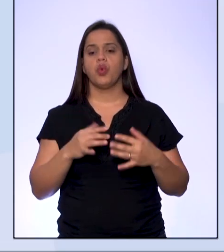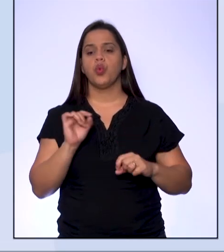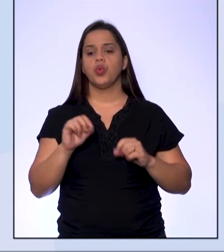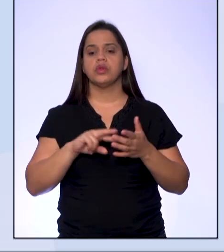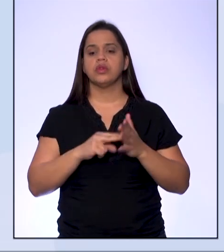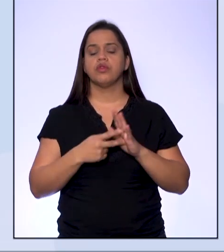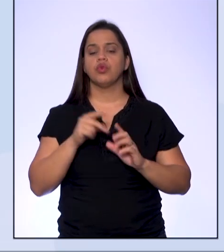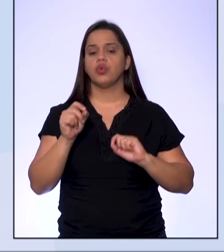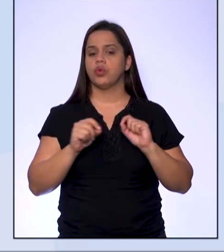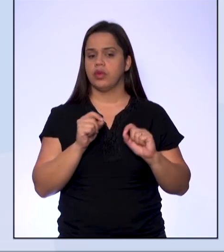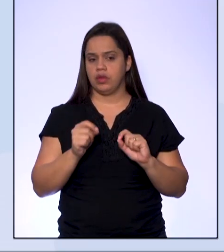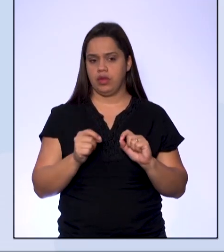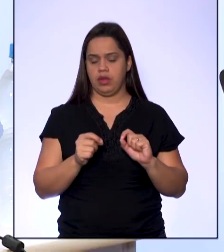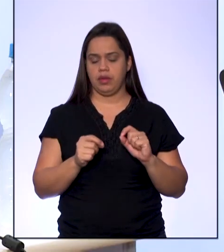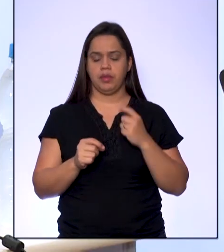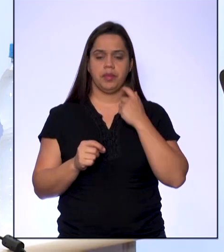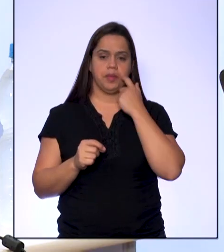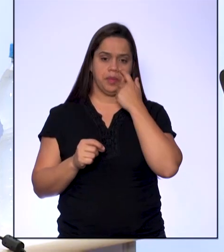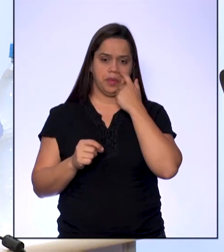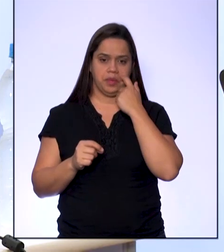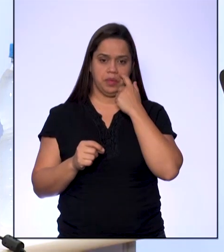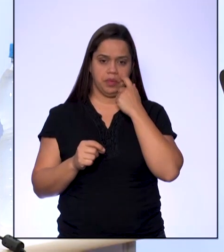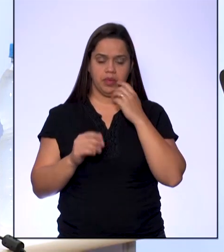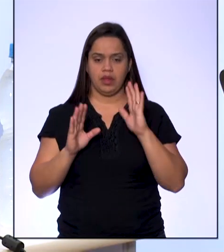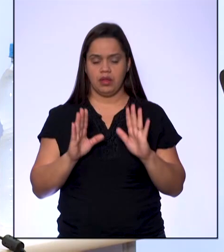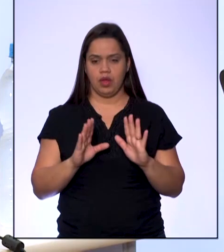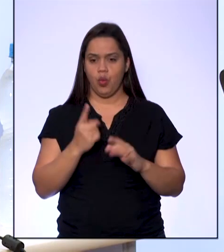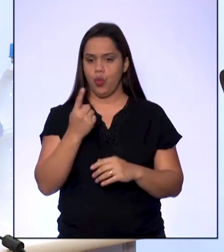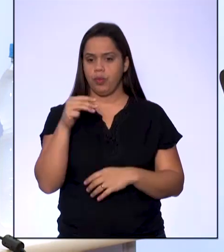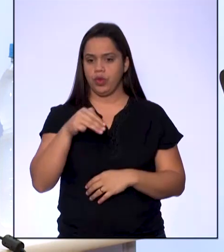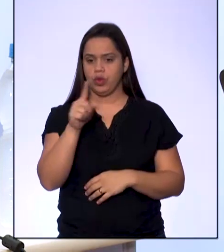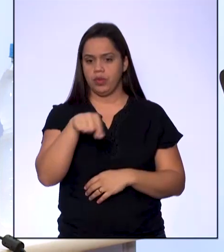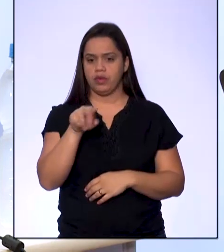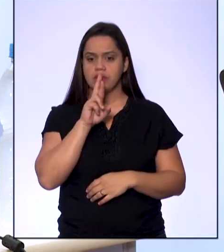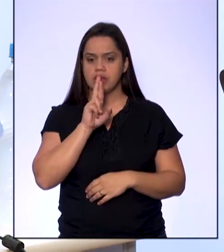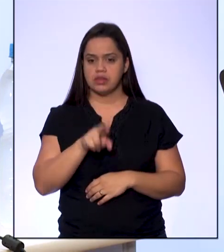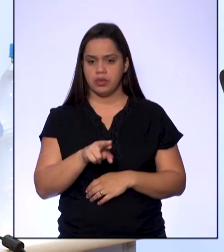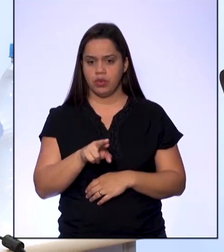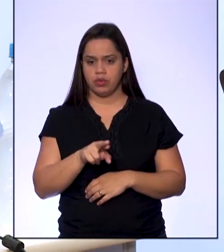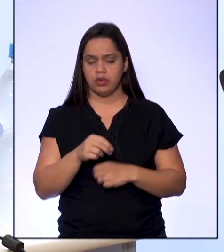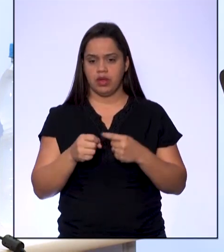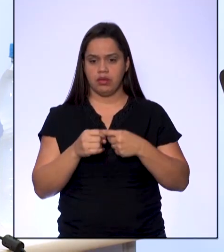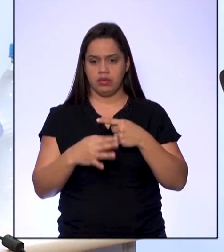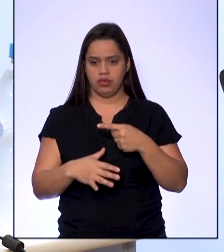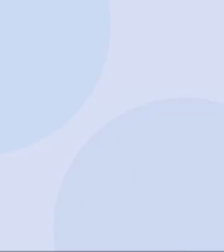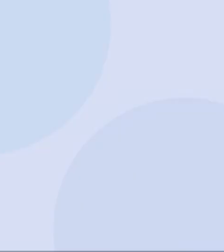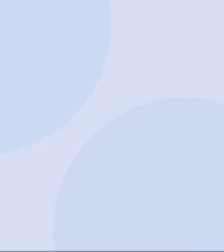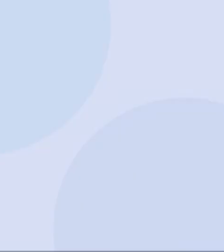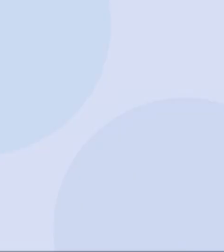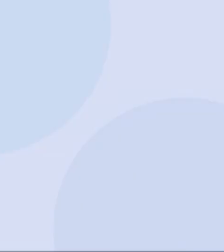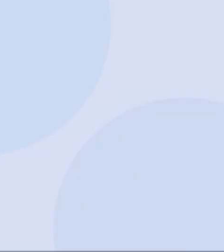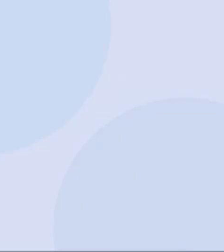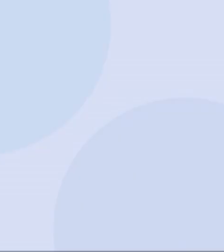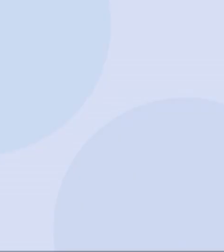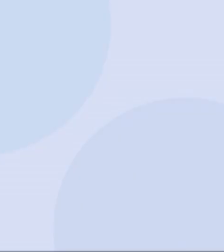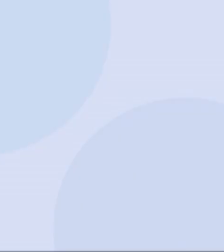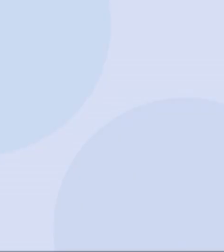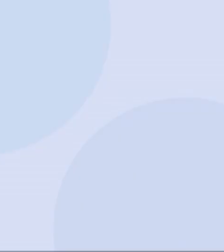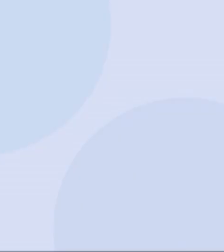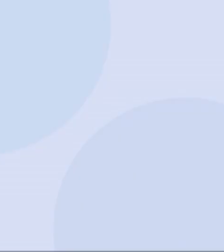Então, o que ela quer dizer? Menos de 1 minuto para vocês responderem no chat.